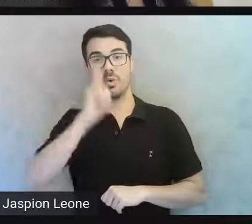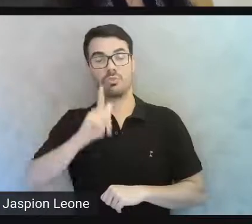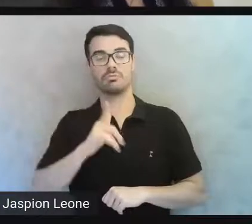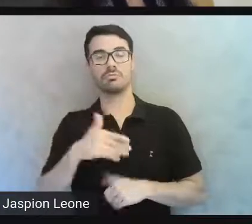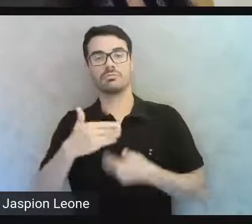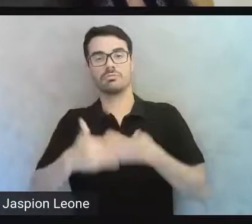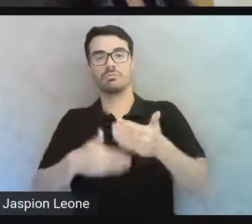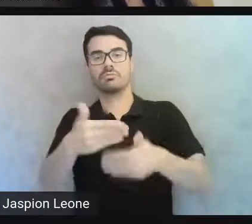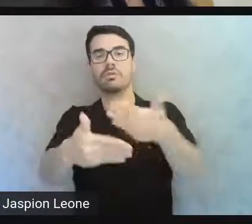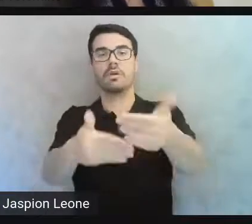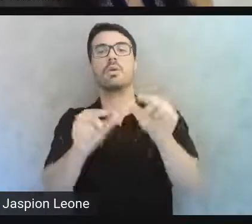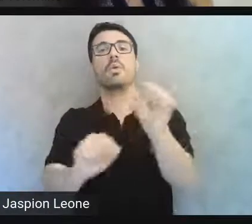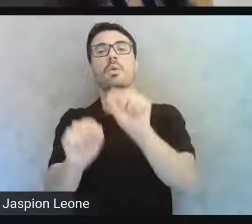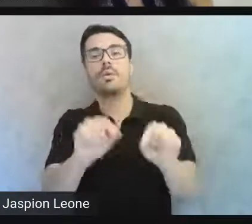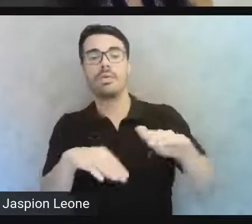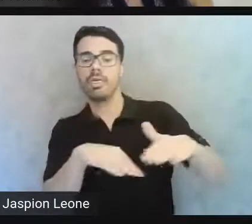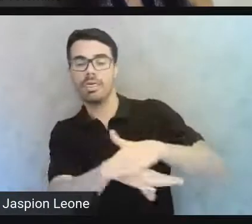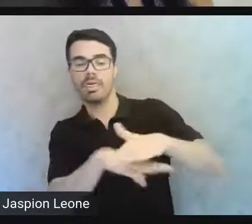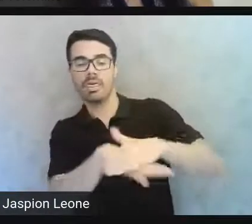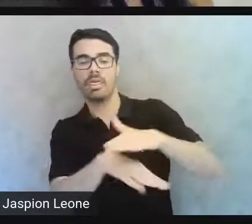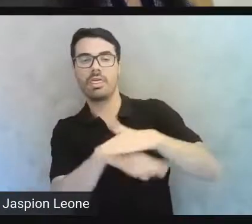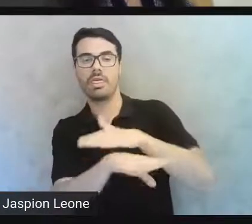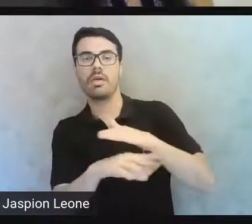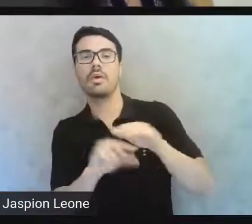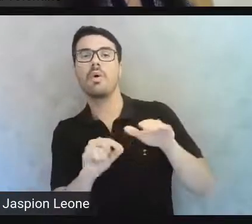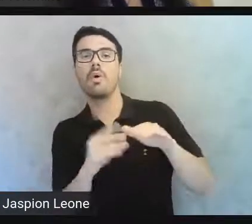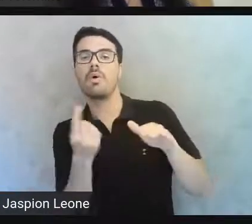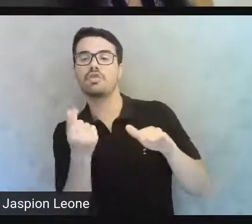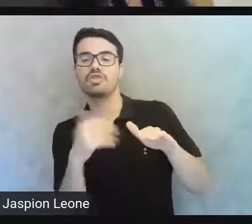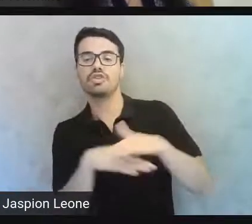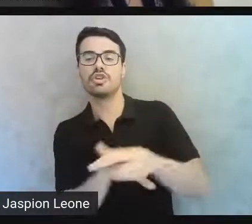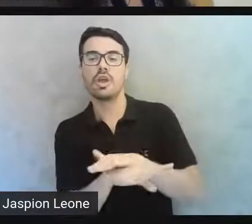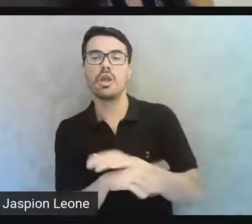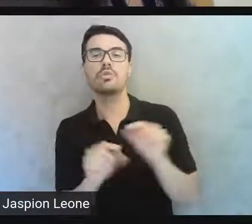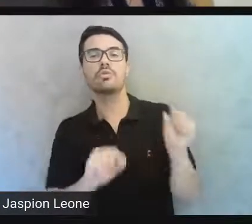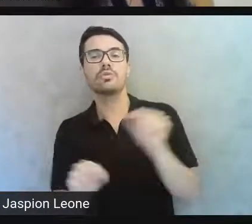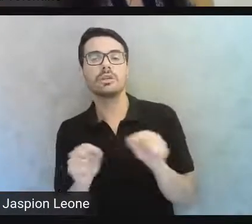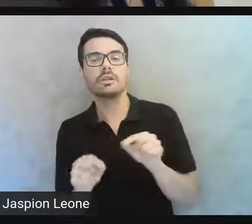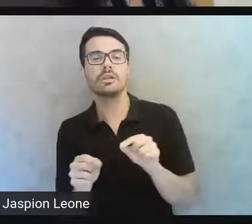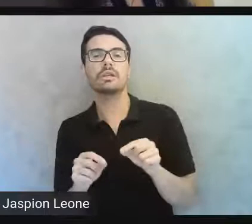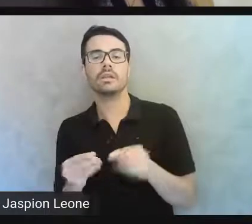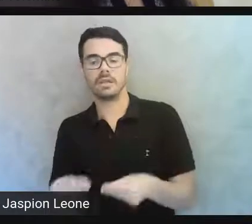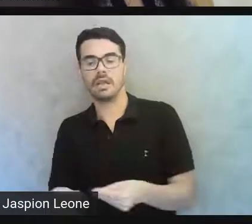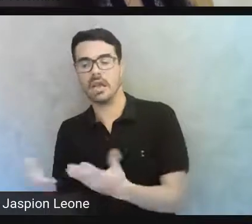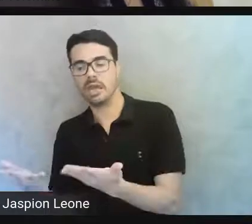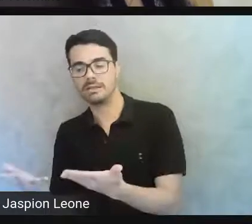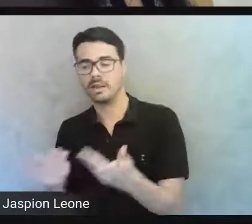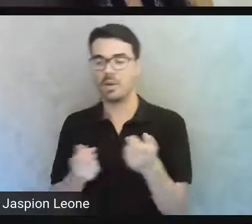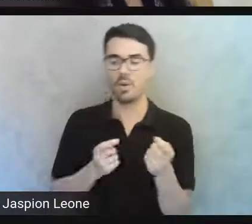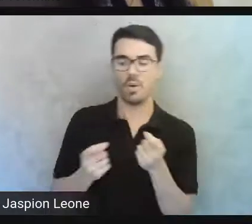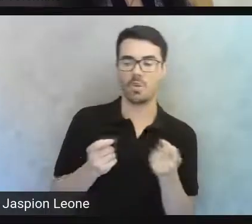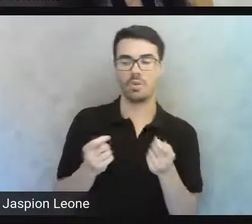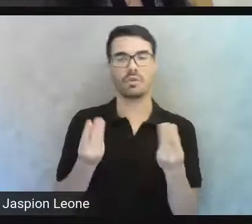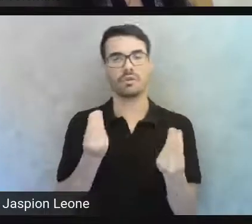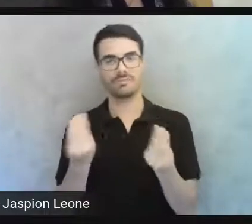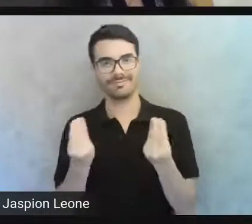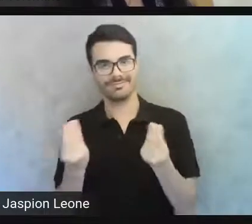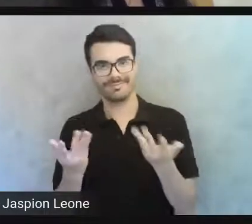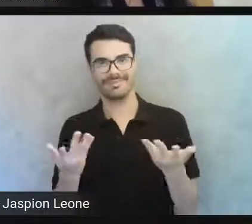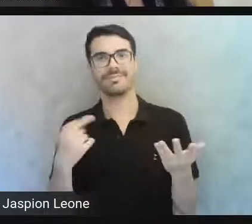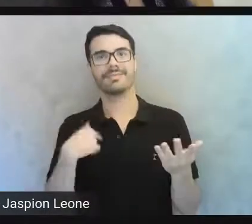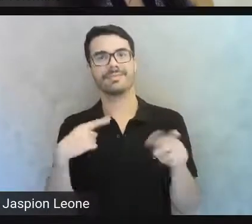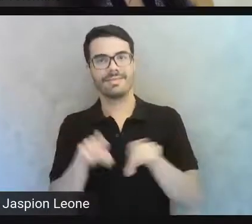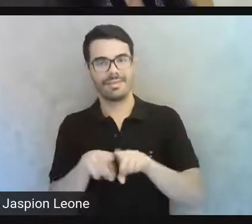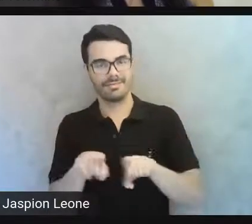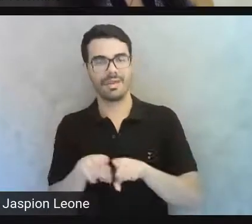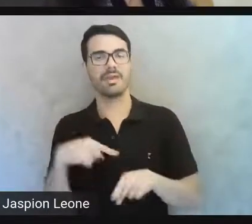que a gente deve poupar, olhando os objetivos para os próximos anos, né? Para os próximos meses. Eu acho que quando a gente olha dessa forma também a gente